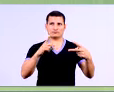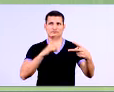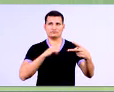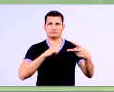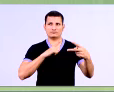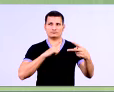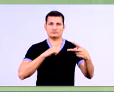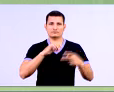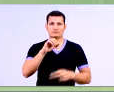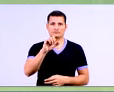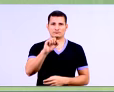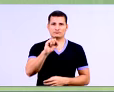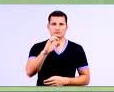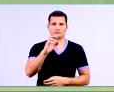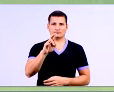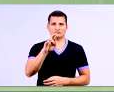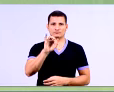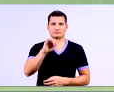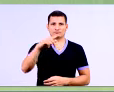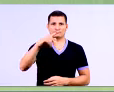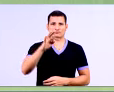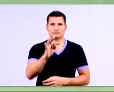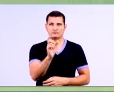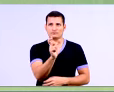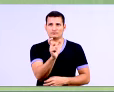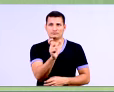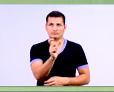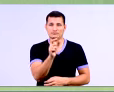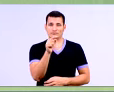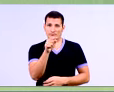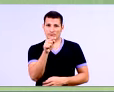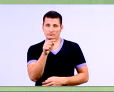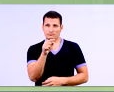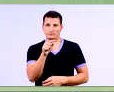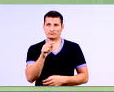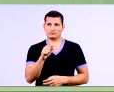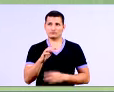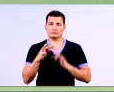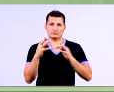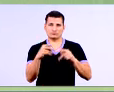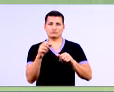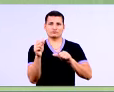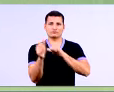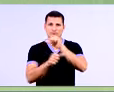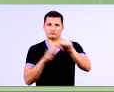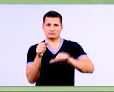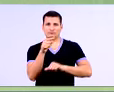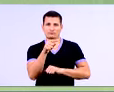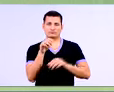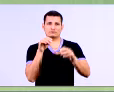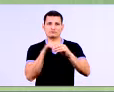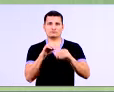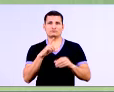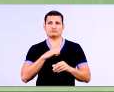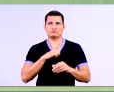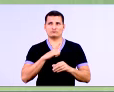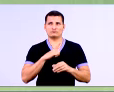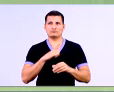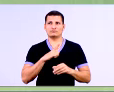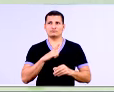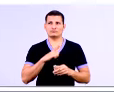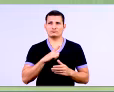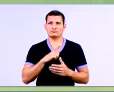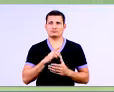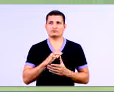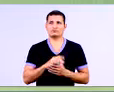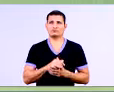do script. Essa declaração, tudo que nós formos tratar de script está aqui dentro, tudo. De